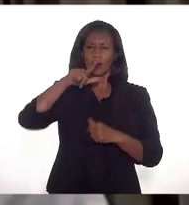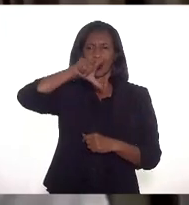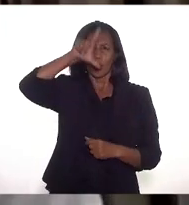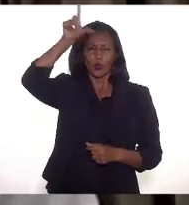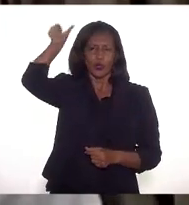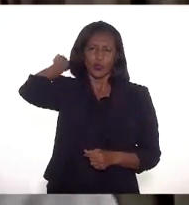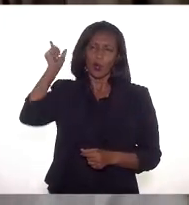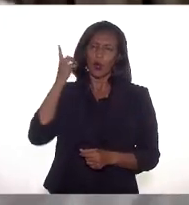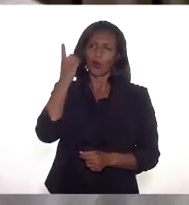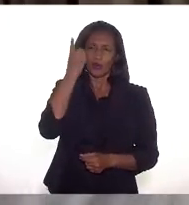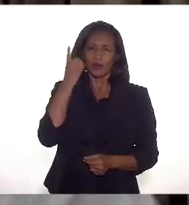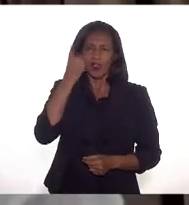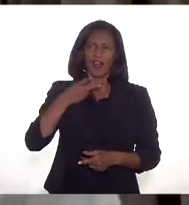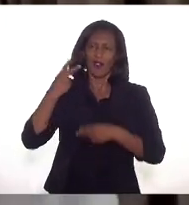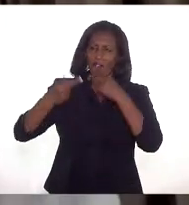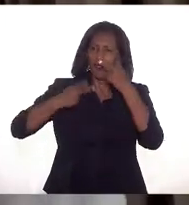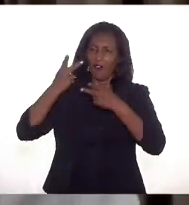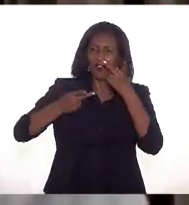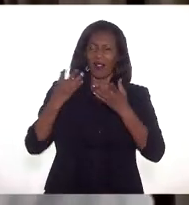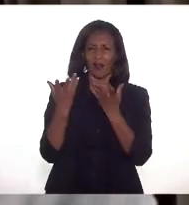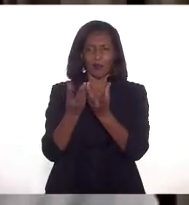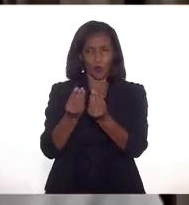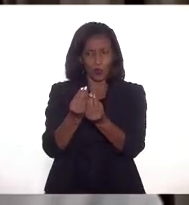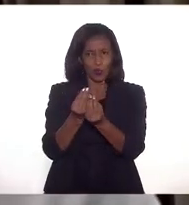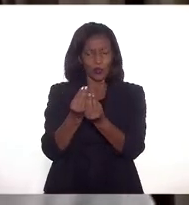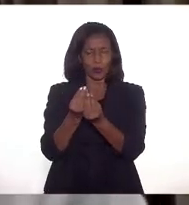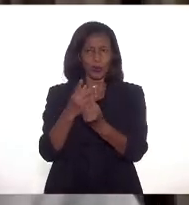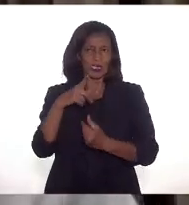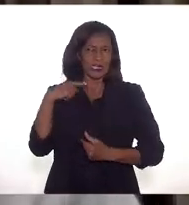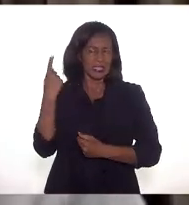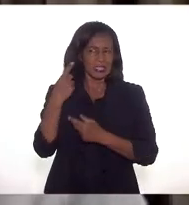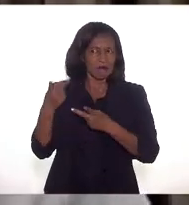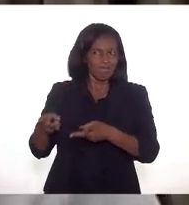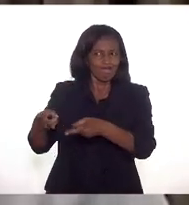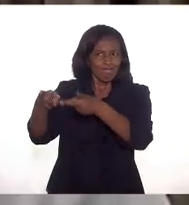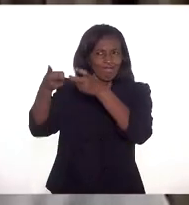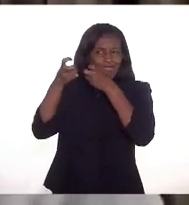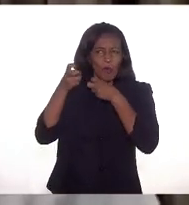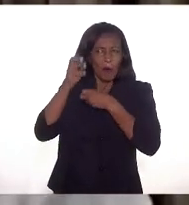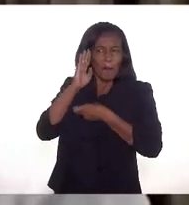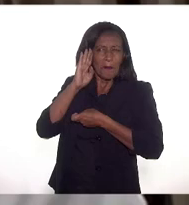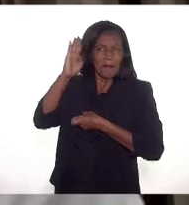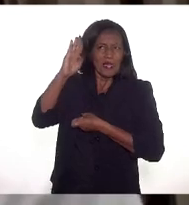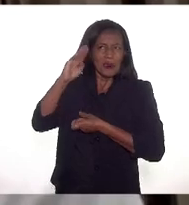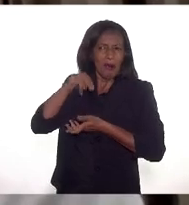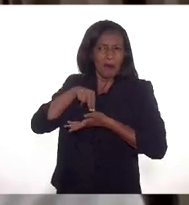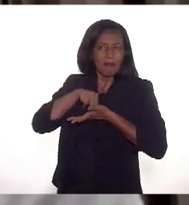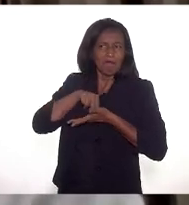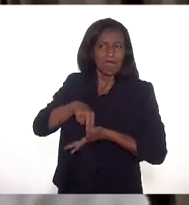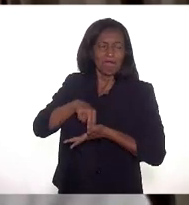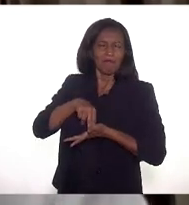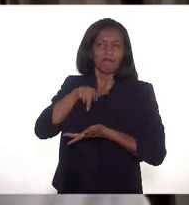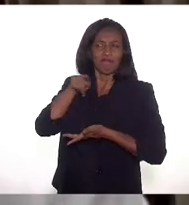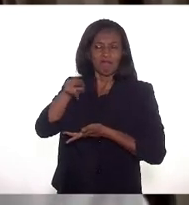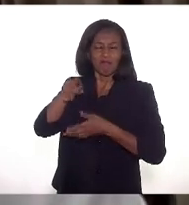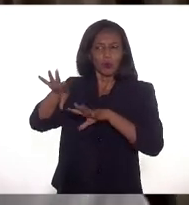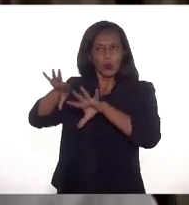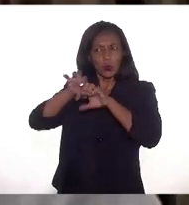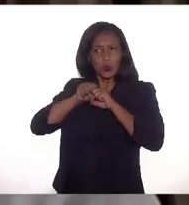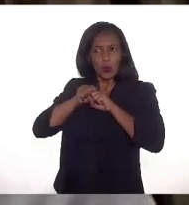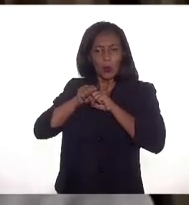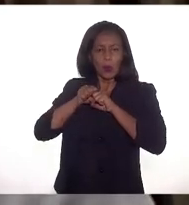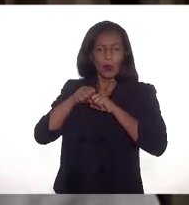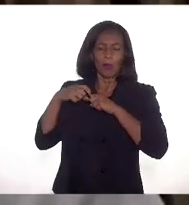muito, e nós tivemos isso como eixo central, de que a gente precisaria ter um